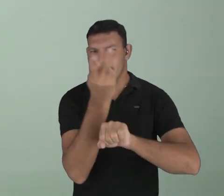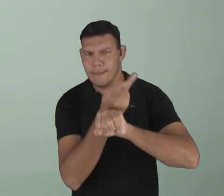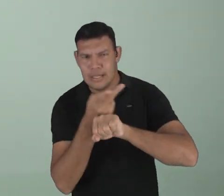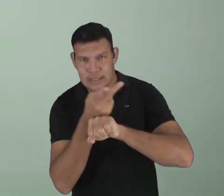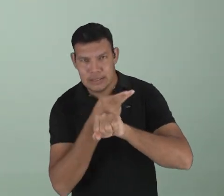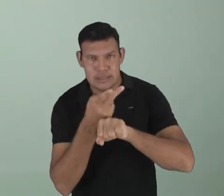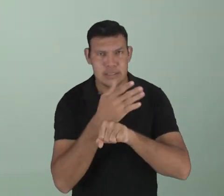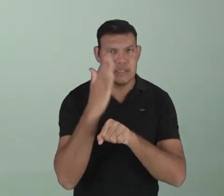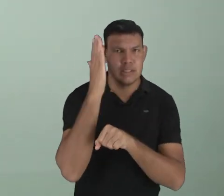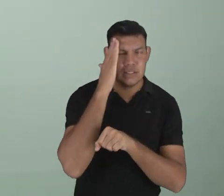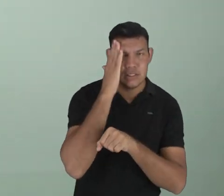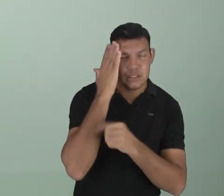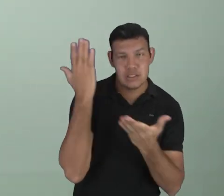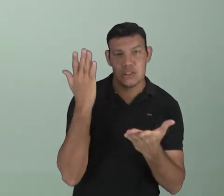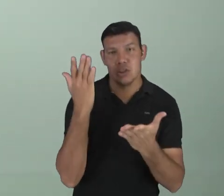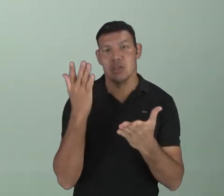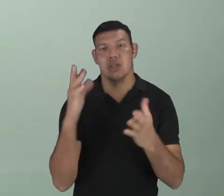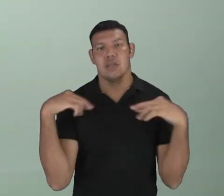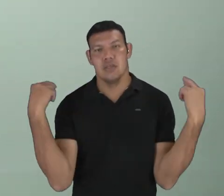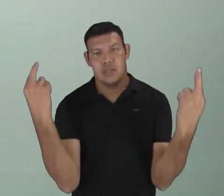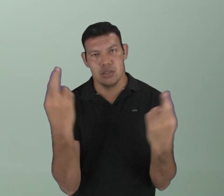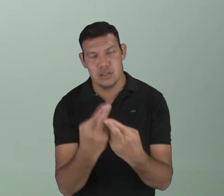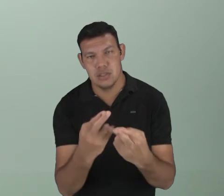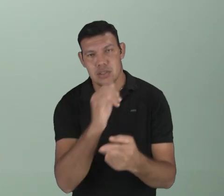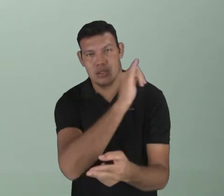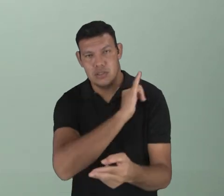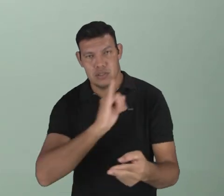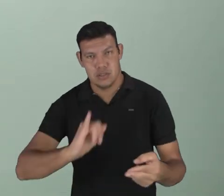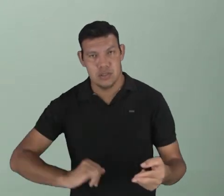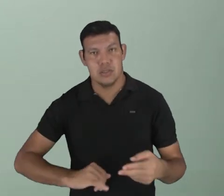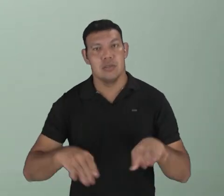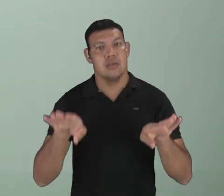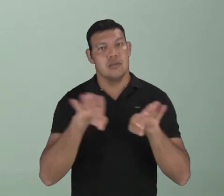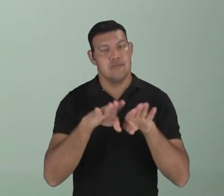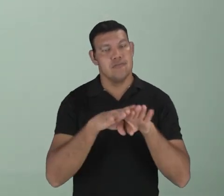esses reinos, né, esses impérios africanos, e nos